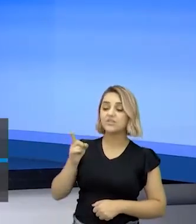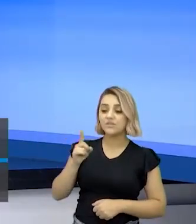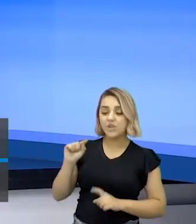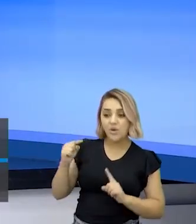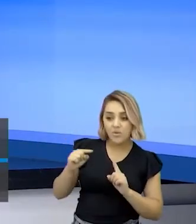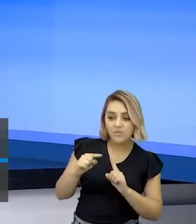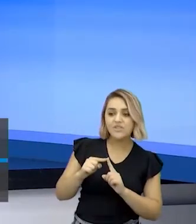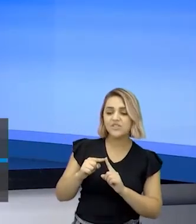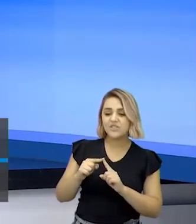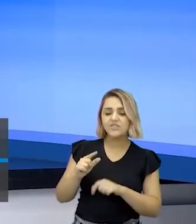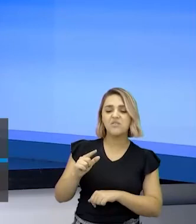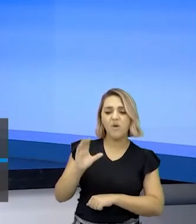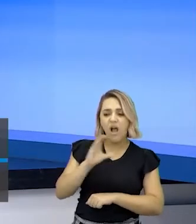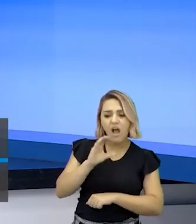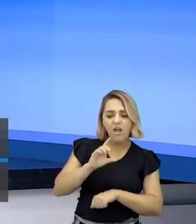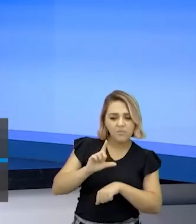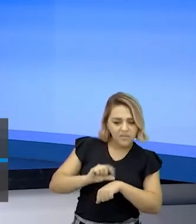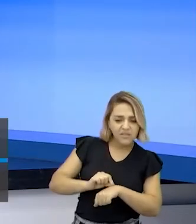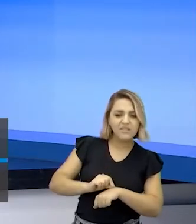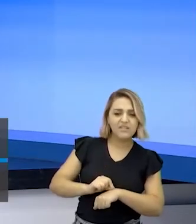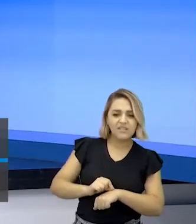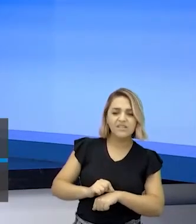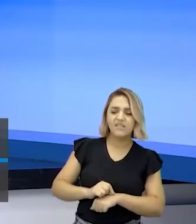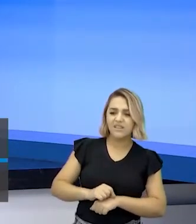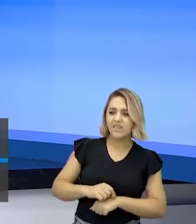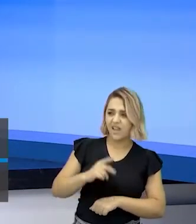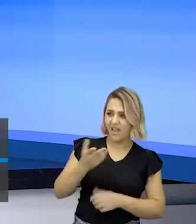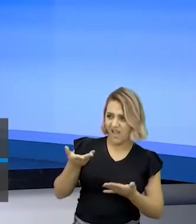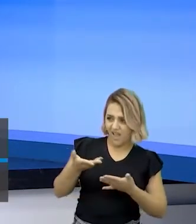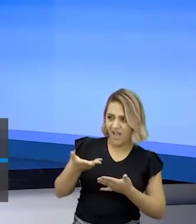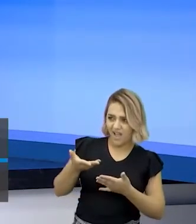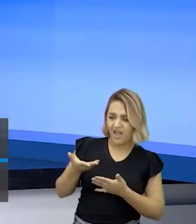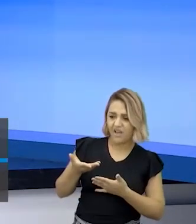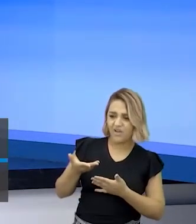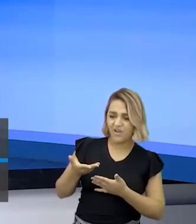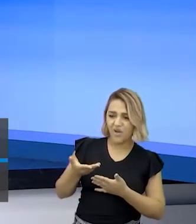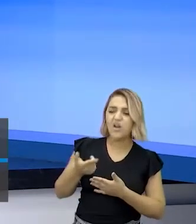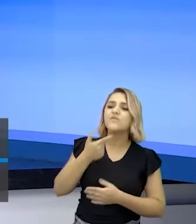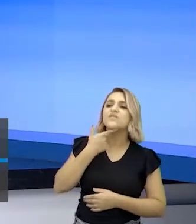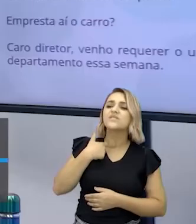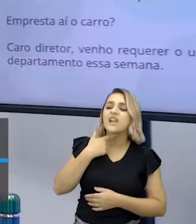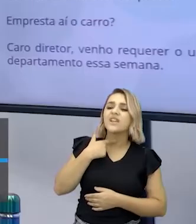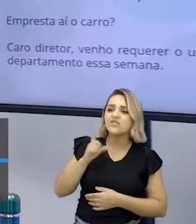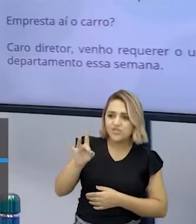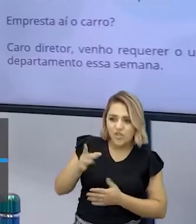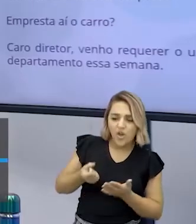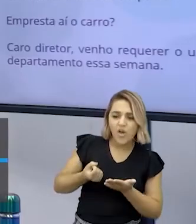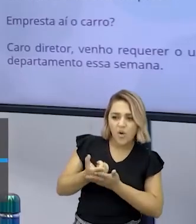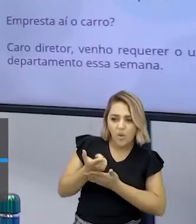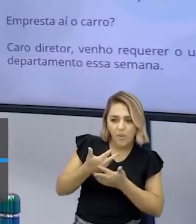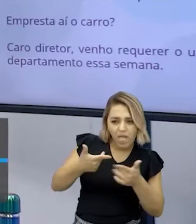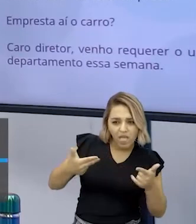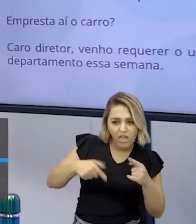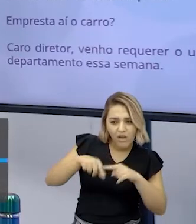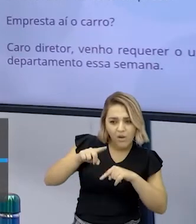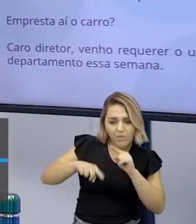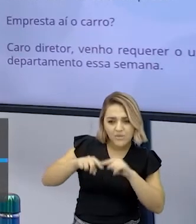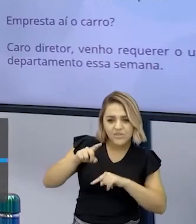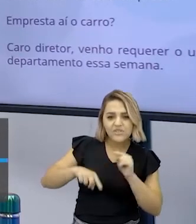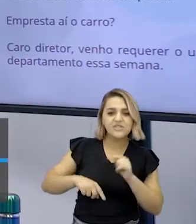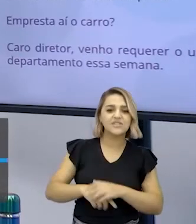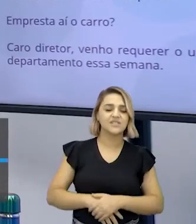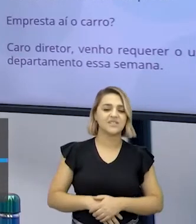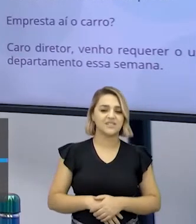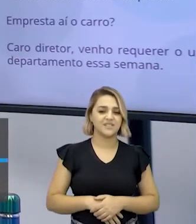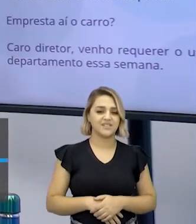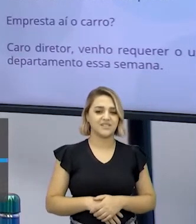Por enquanto, este emprego seria apenas para suprir alguns desejos materiais? Olha que interessante. Na fala